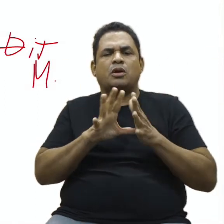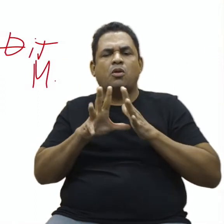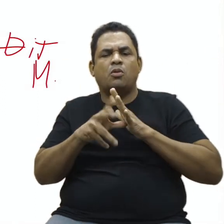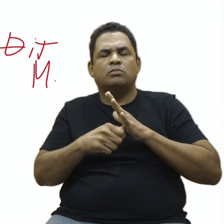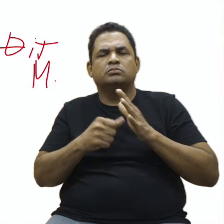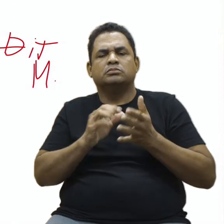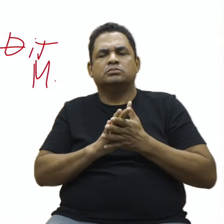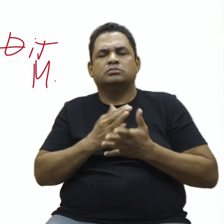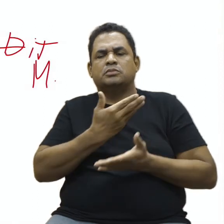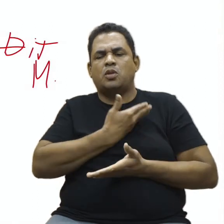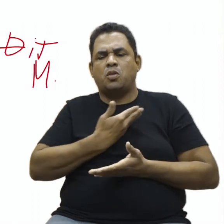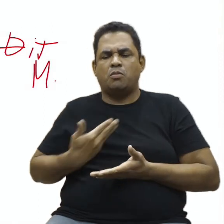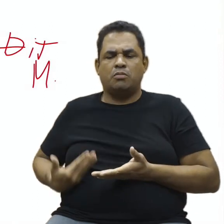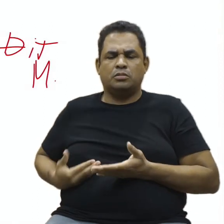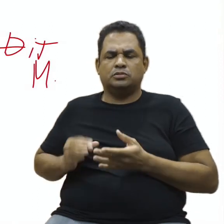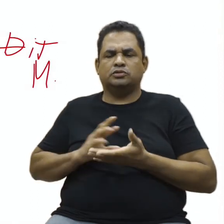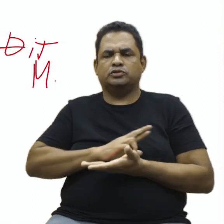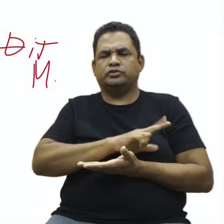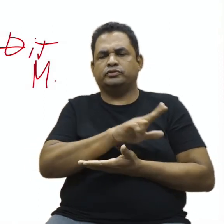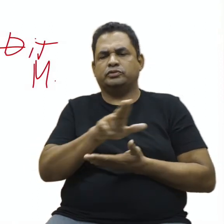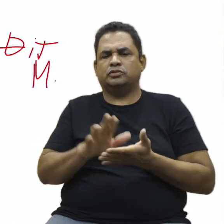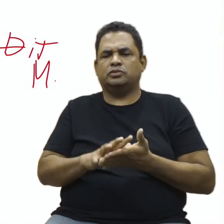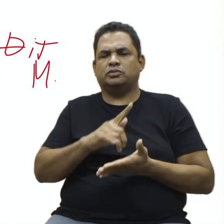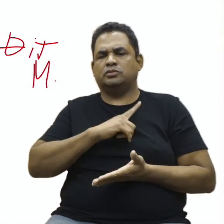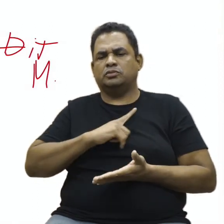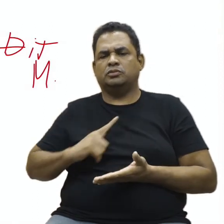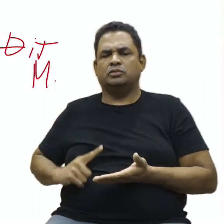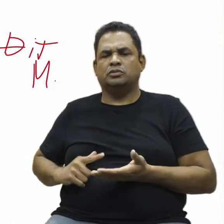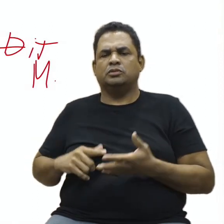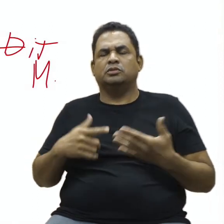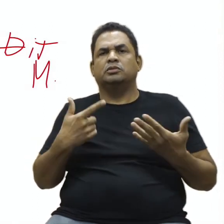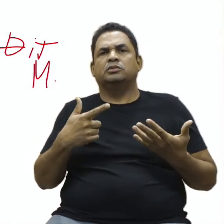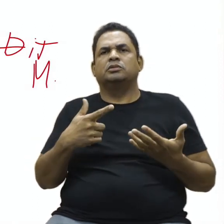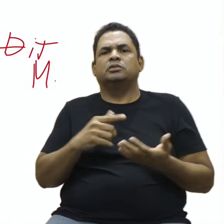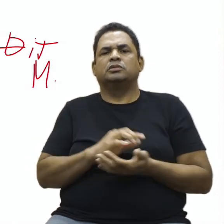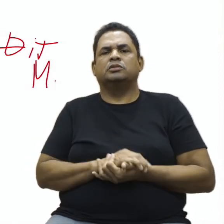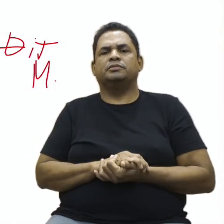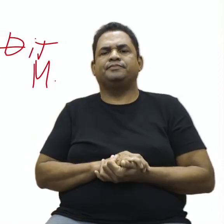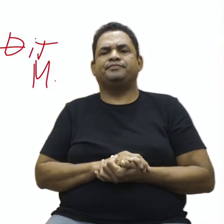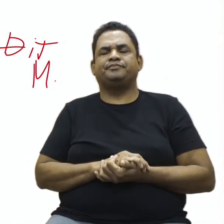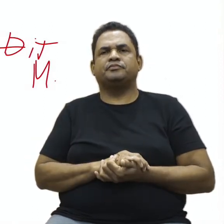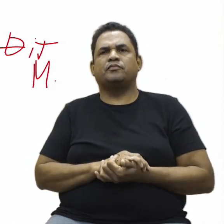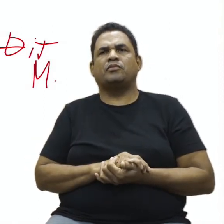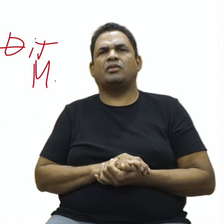pública de vários governos. Então, não houve um governo em que não teve